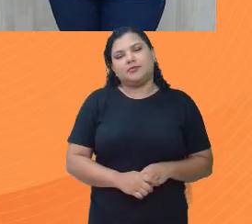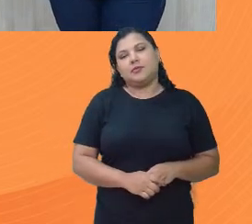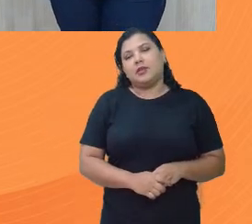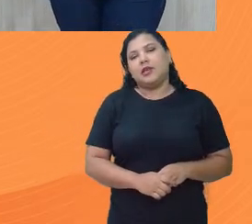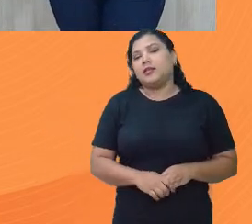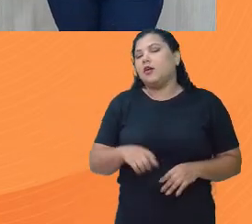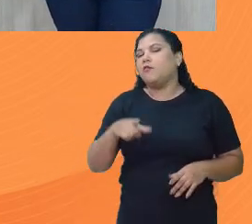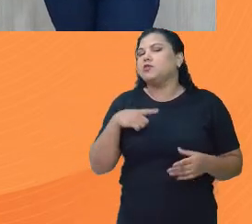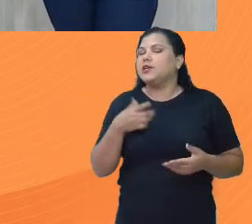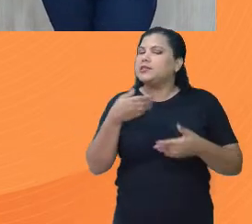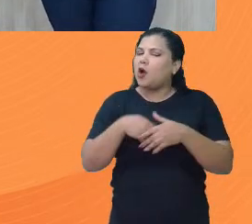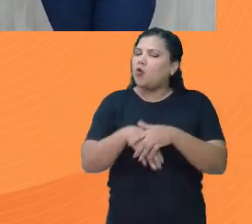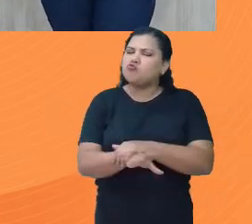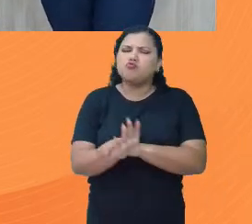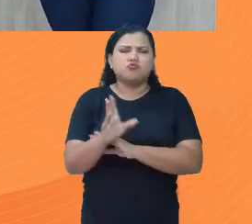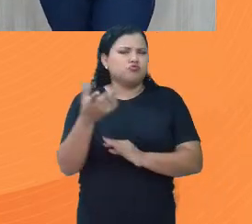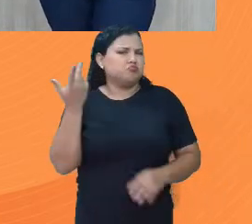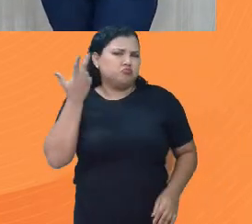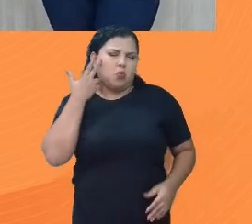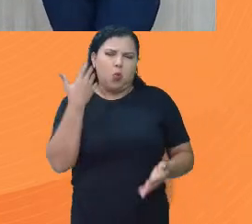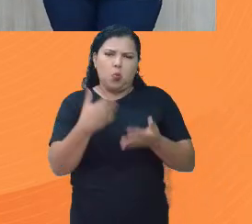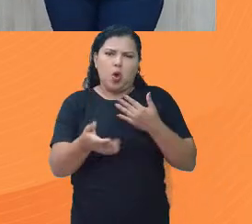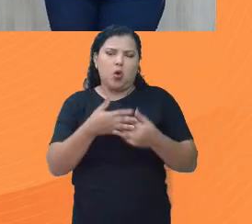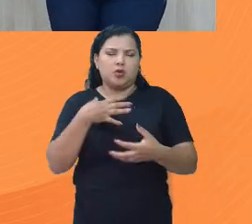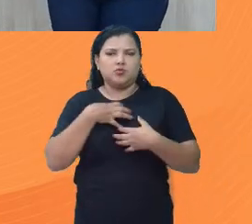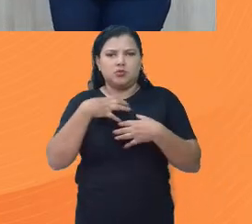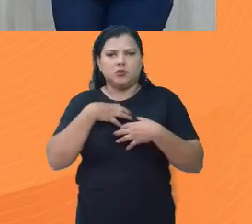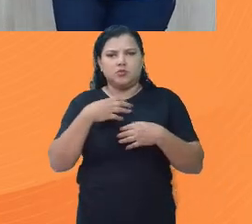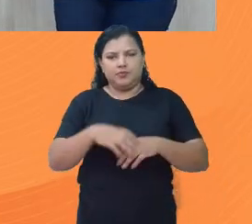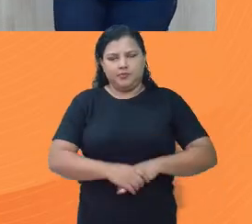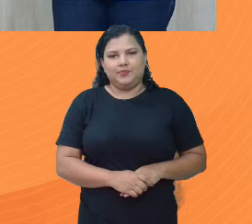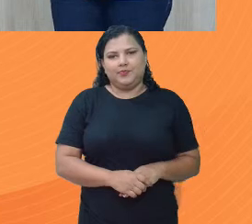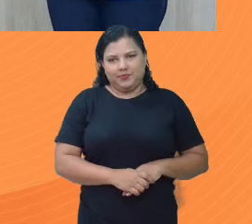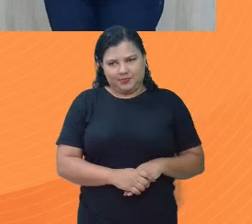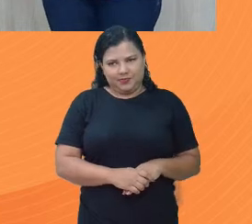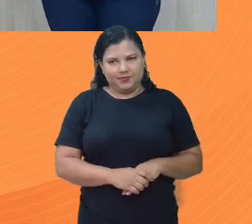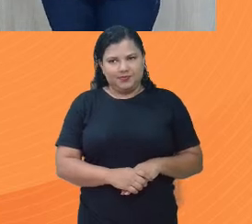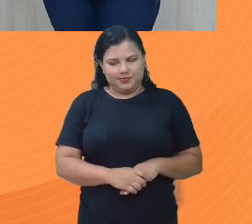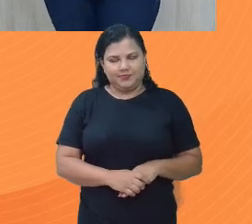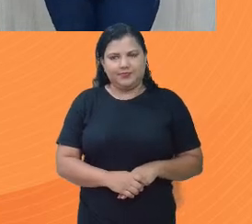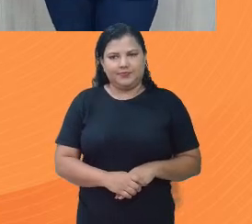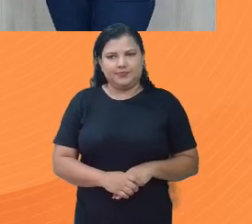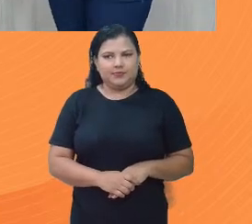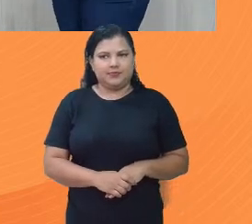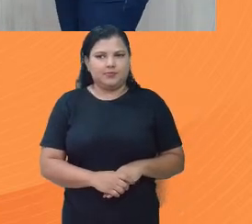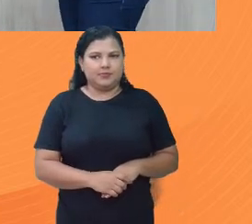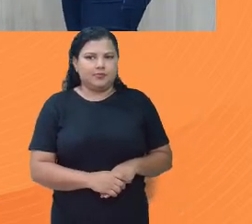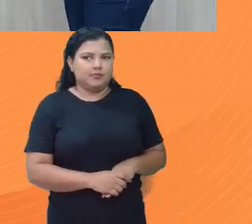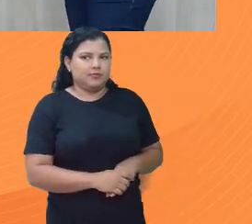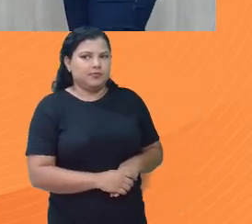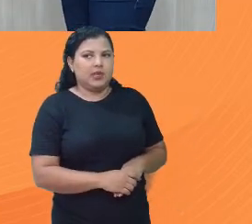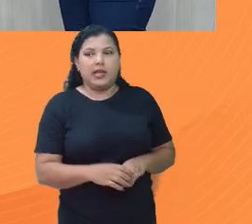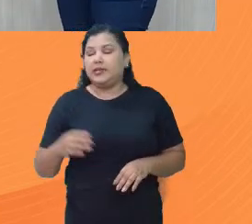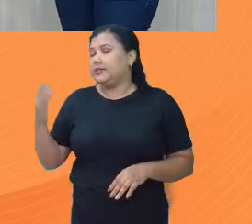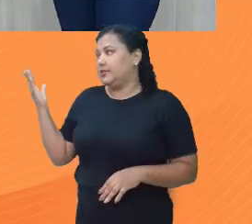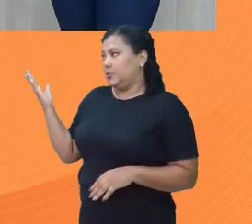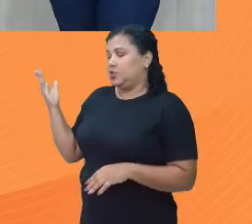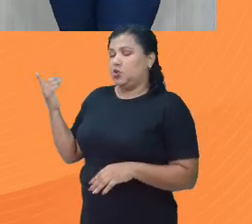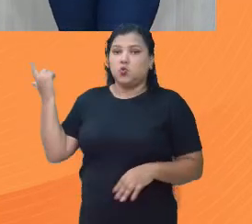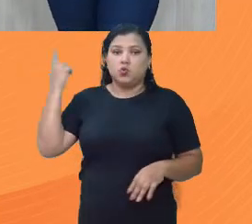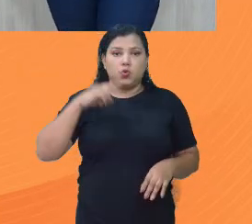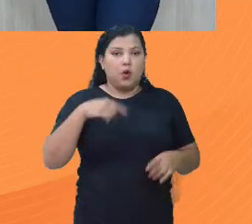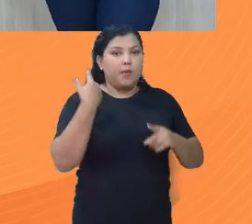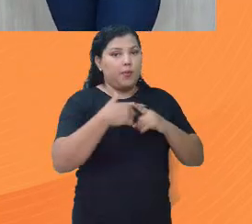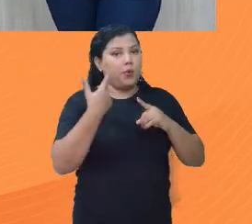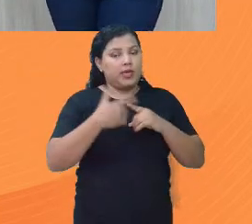Da maneira como o desenho aparecer, você consegue dizer se dá ou não para representar aquela fração. Aqui a gente conseguia, porque todas as